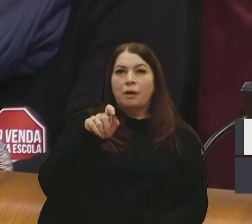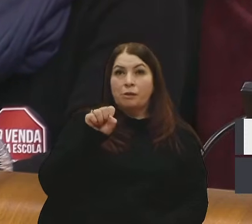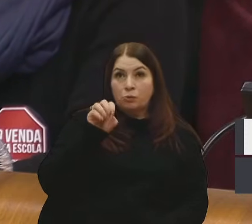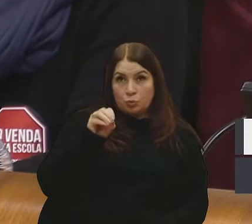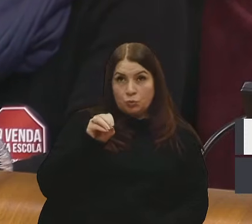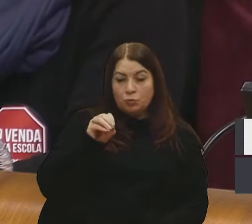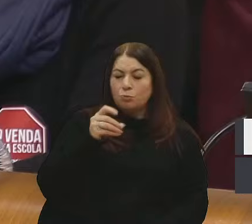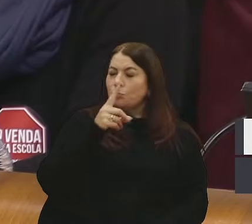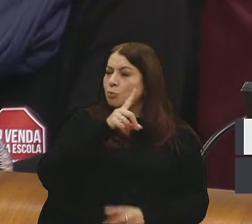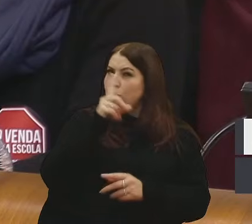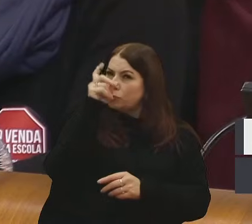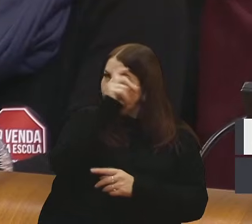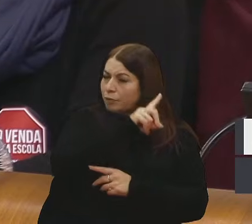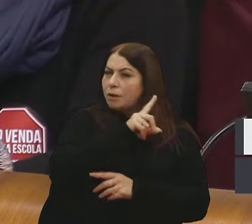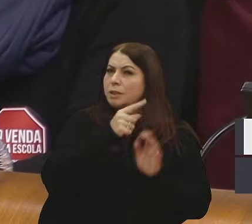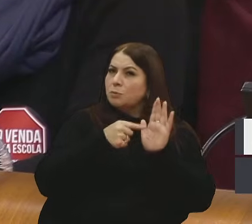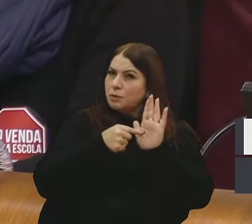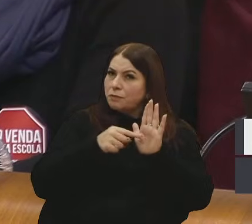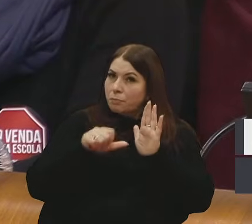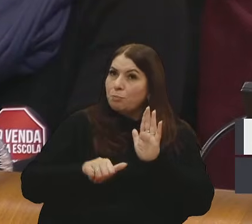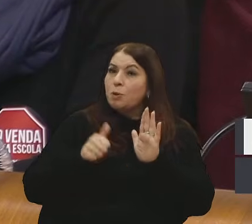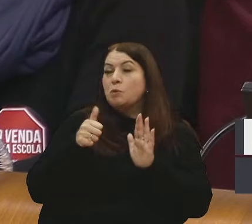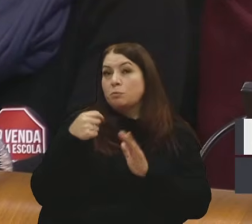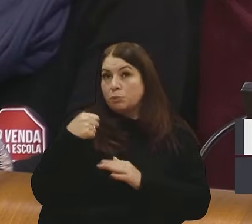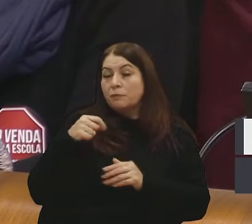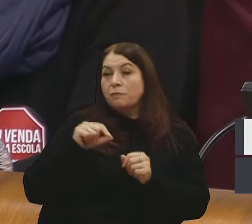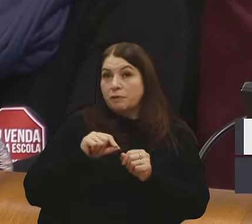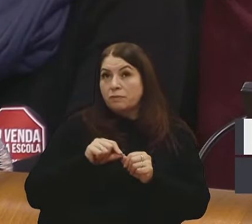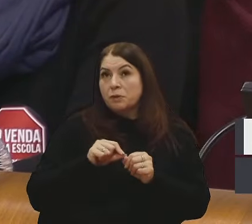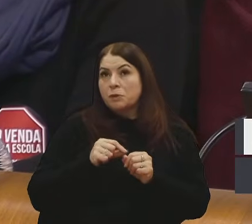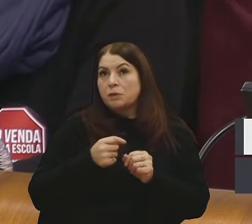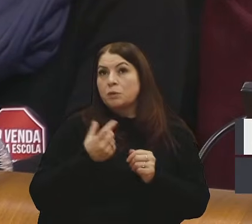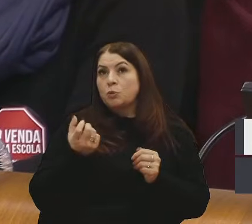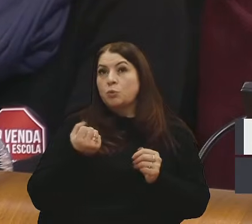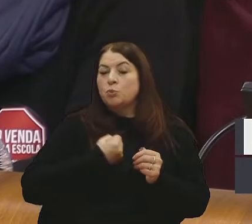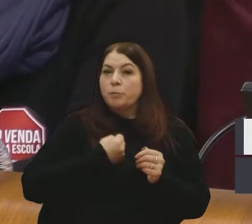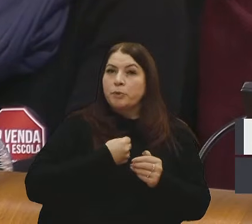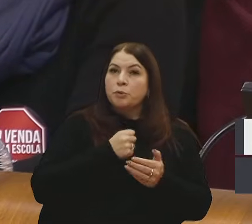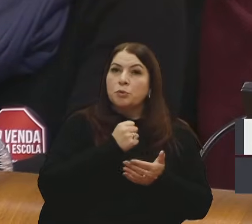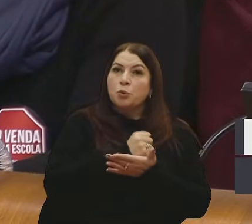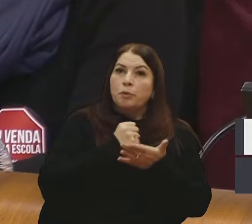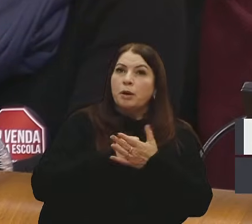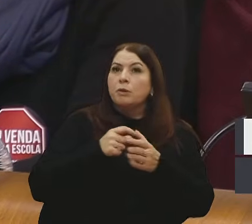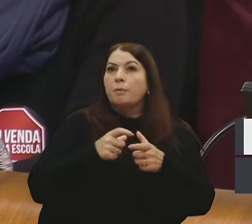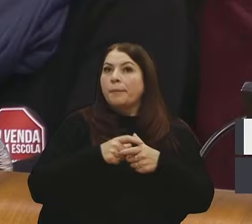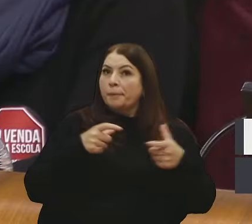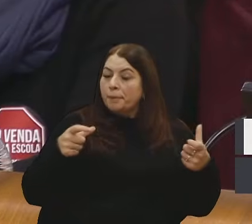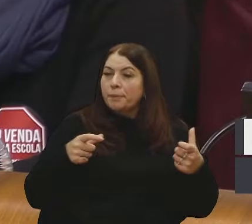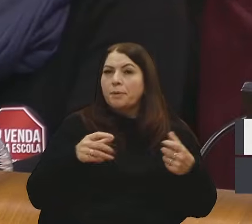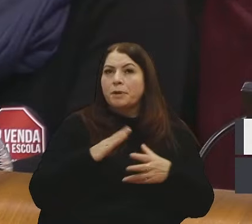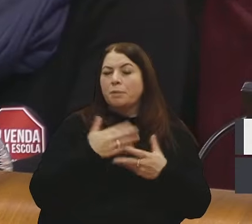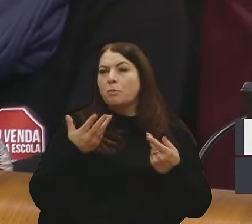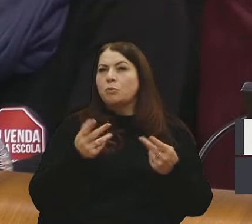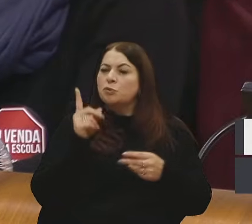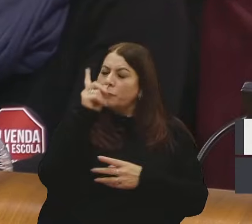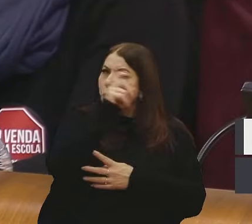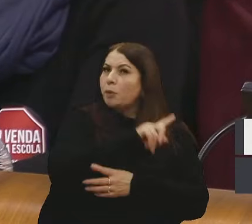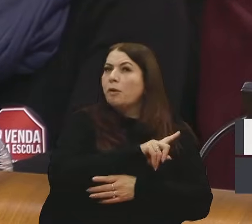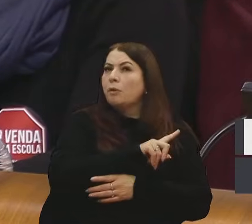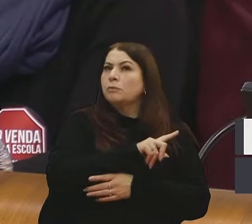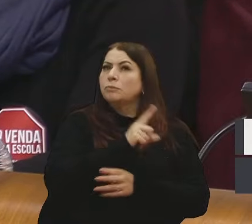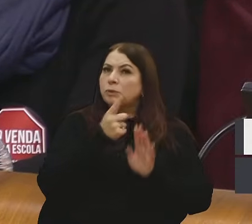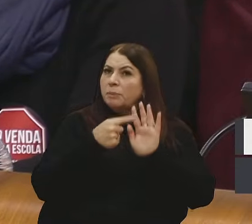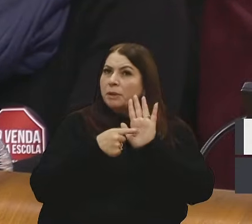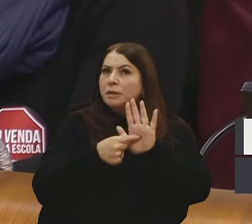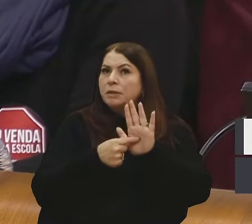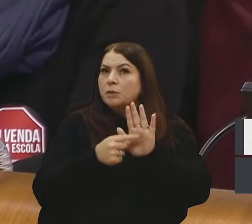e apontávamos para melhorias necessárias, né? O número de contratados só aumentou, temos muitas dificuldades e se apresenta